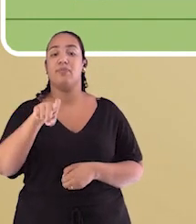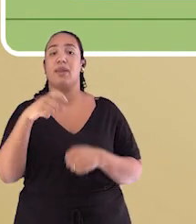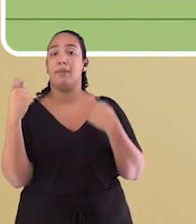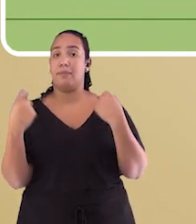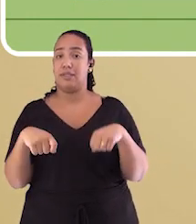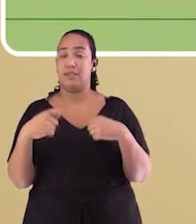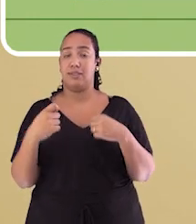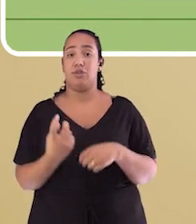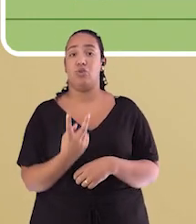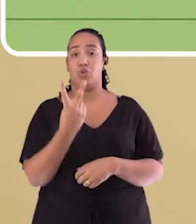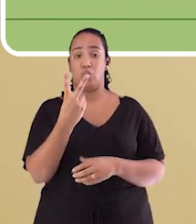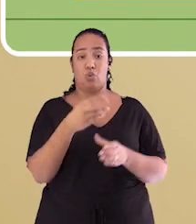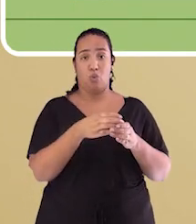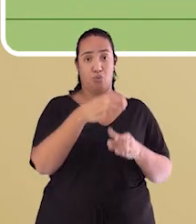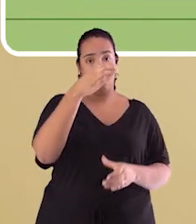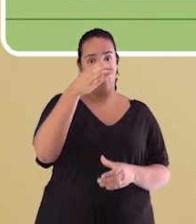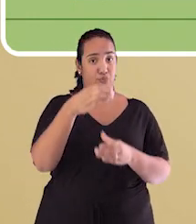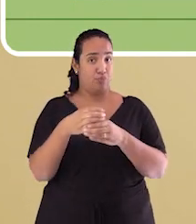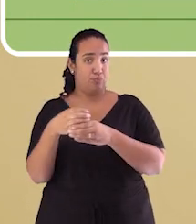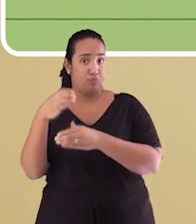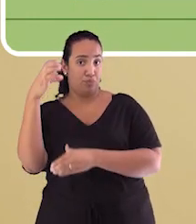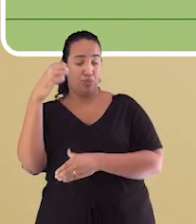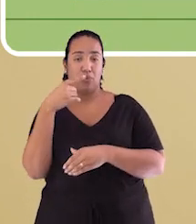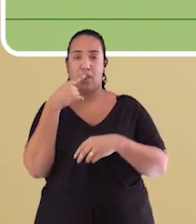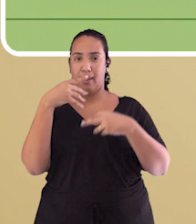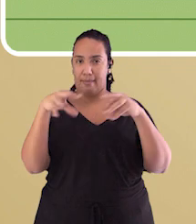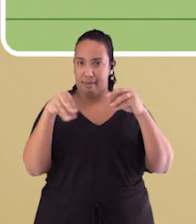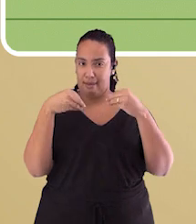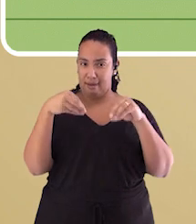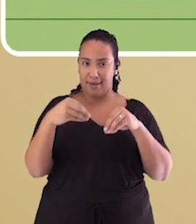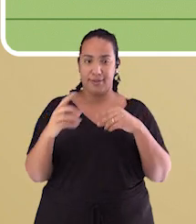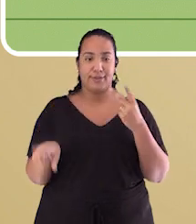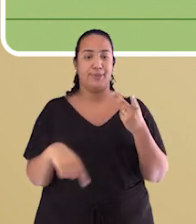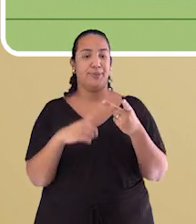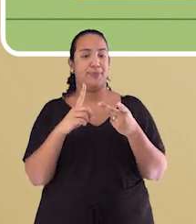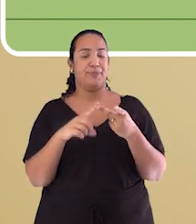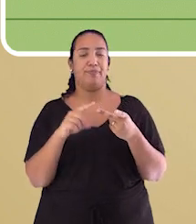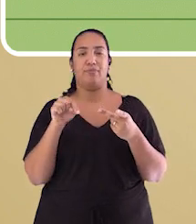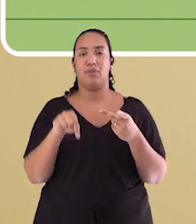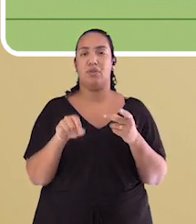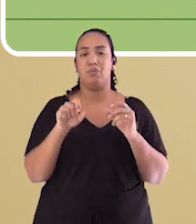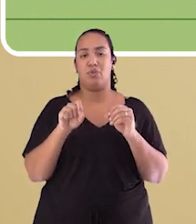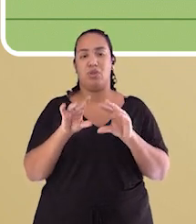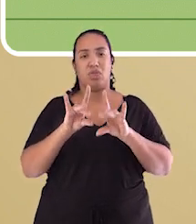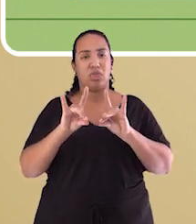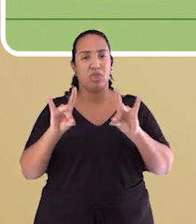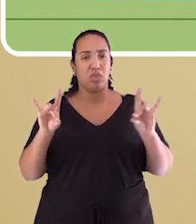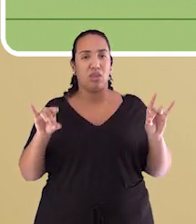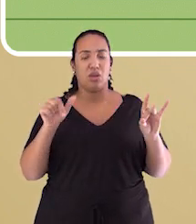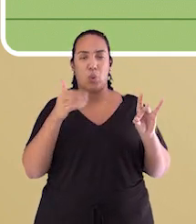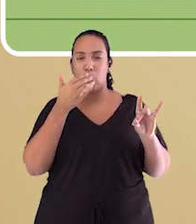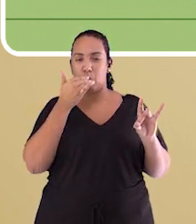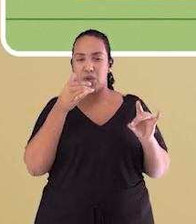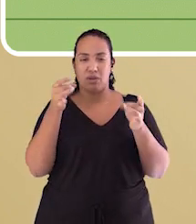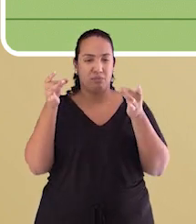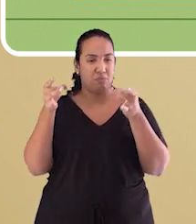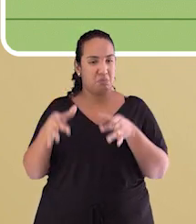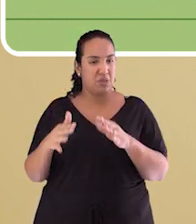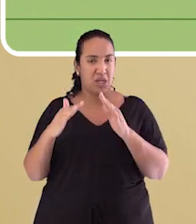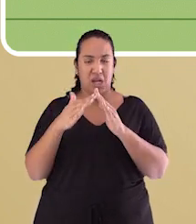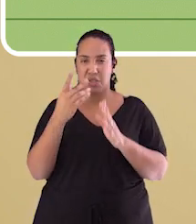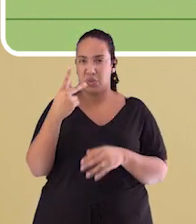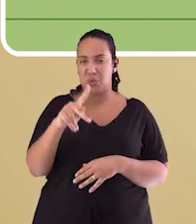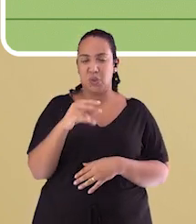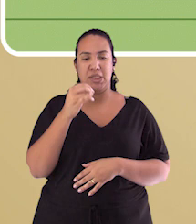de 2 litros plásticos de garrafa PET, resíduos orgânicos úmidos que forem descartados na